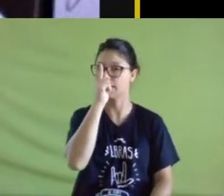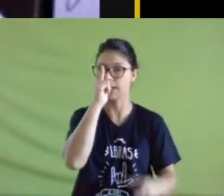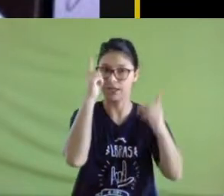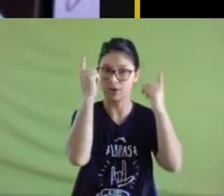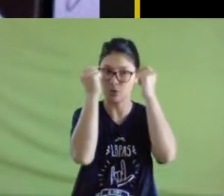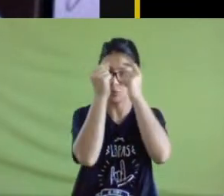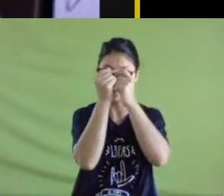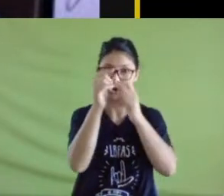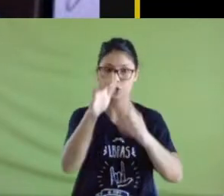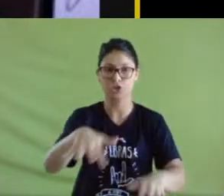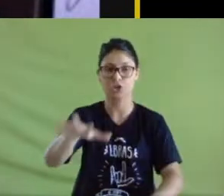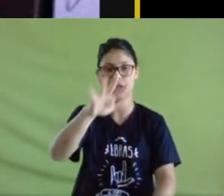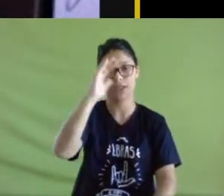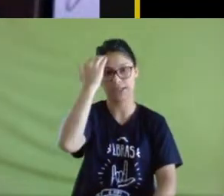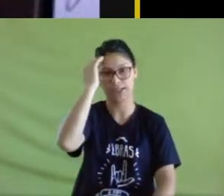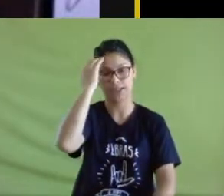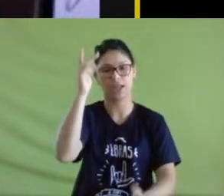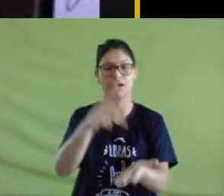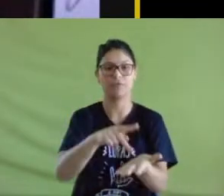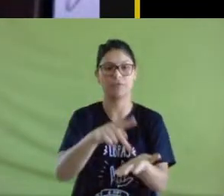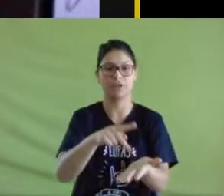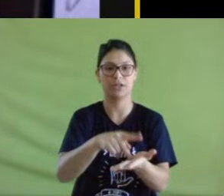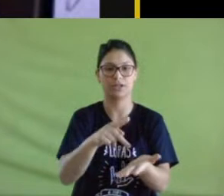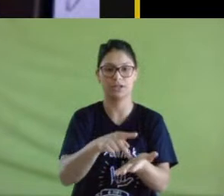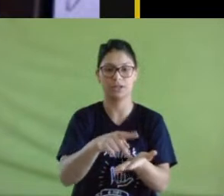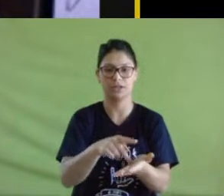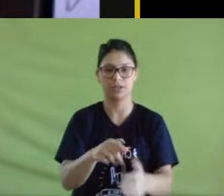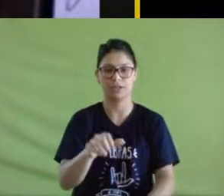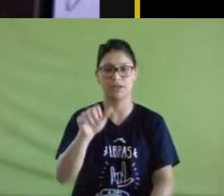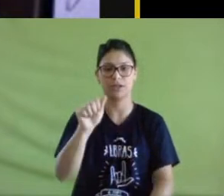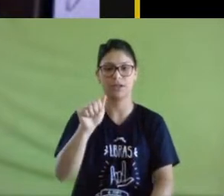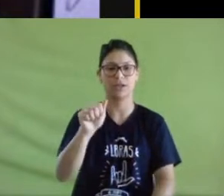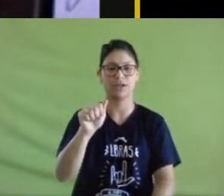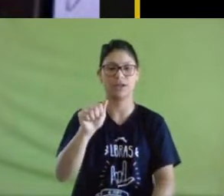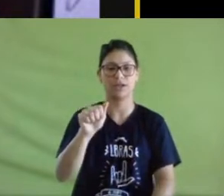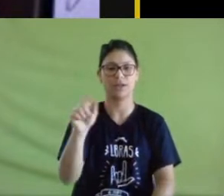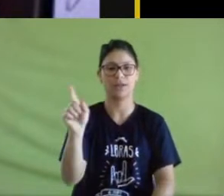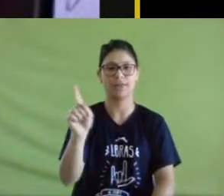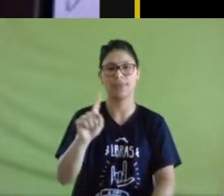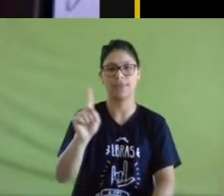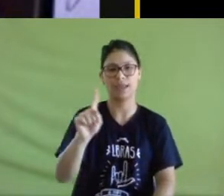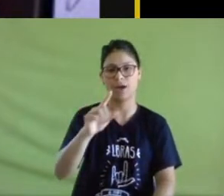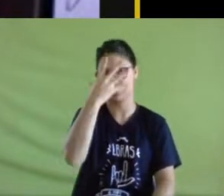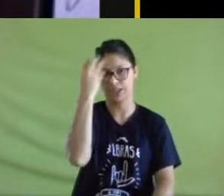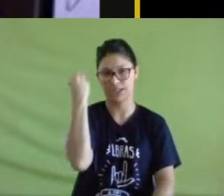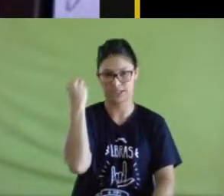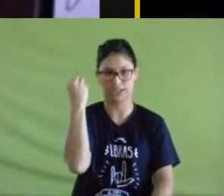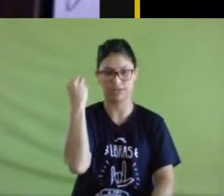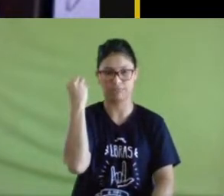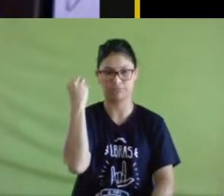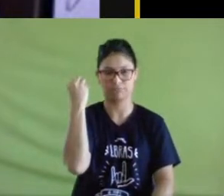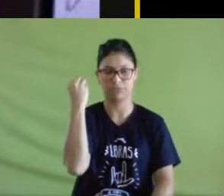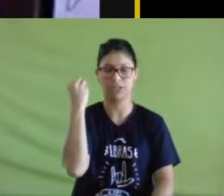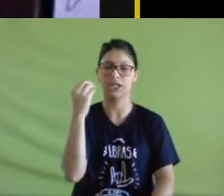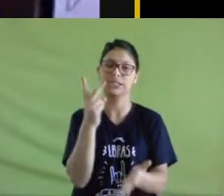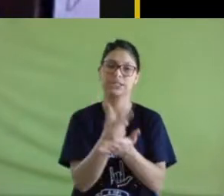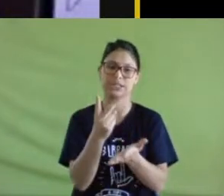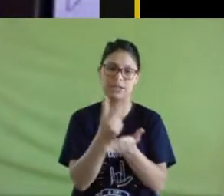eles entendiam verdade como aletheia, como não esquecimento, e que sempre